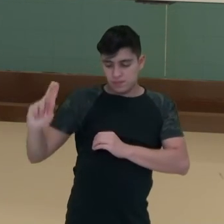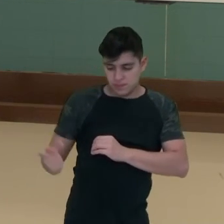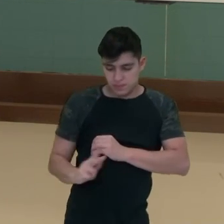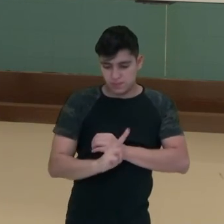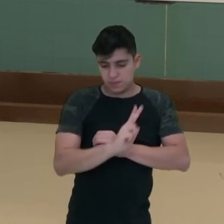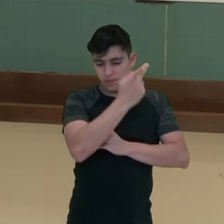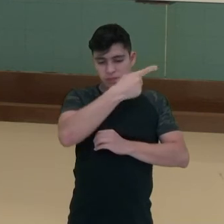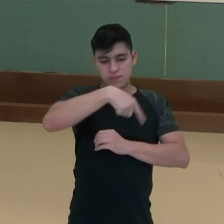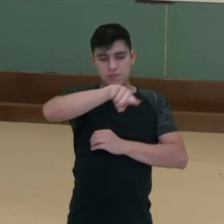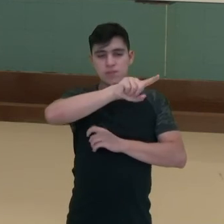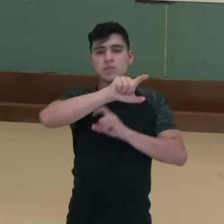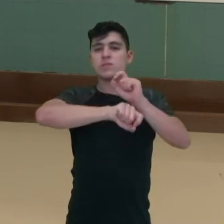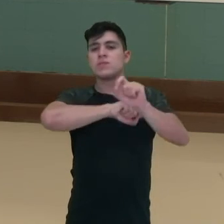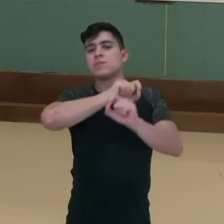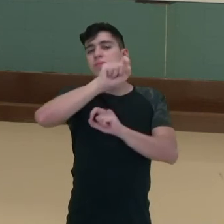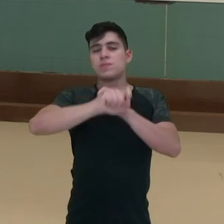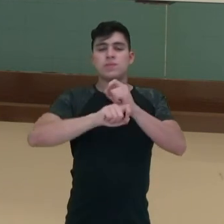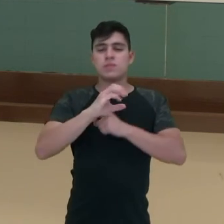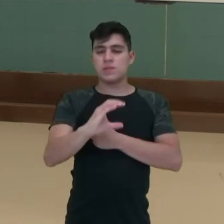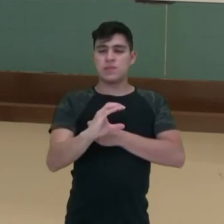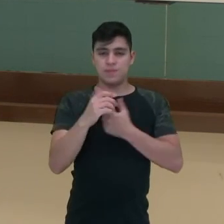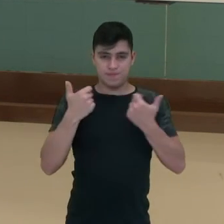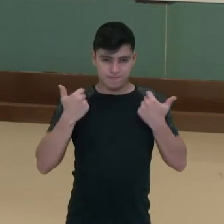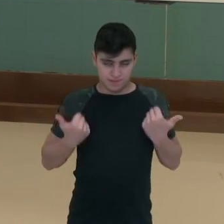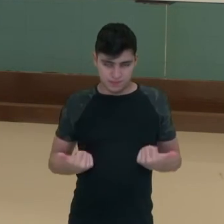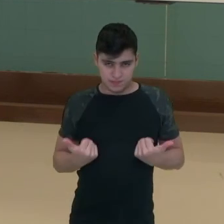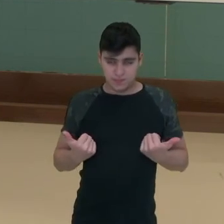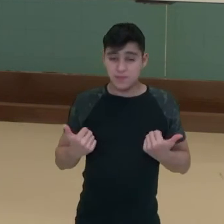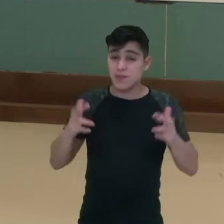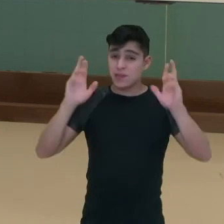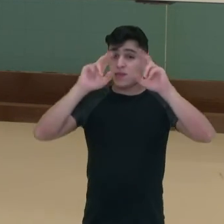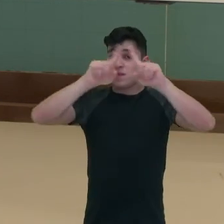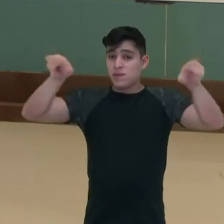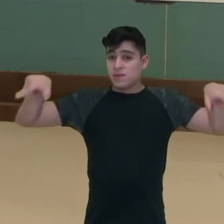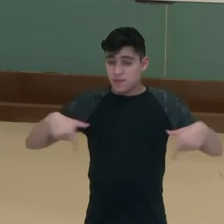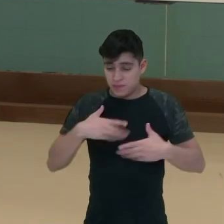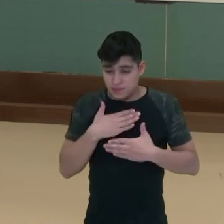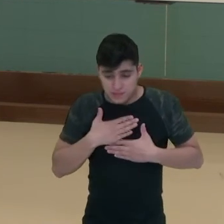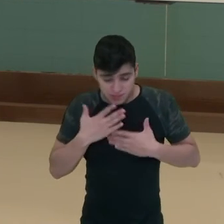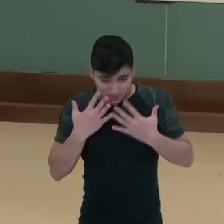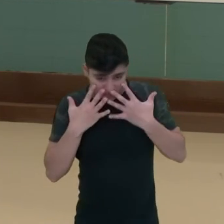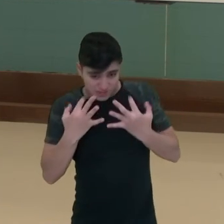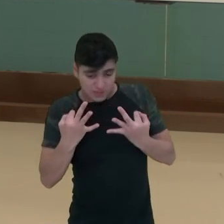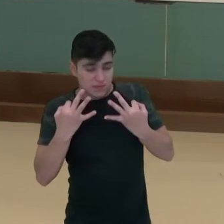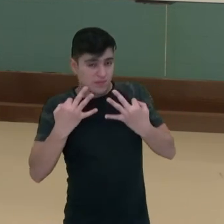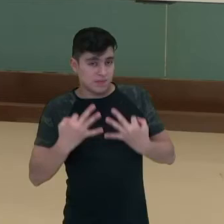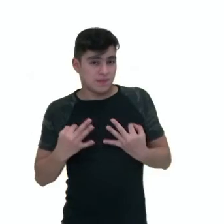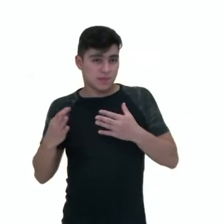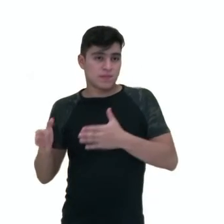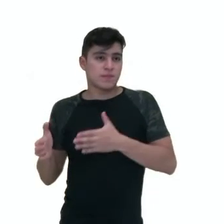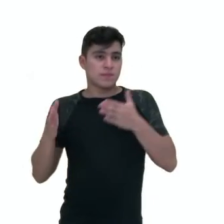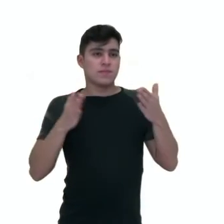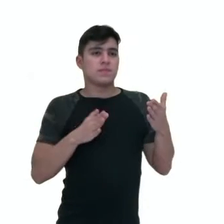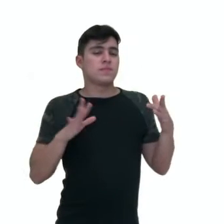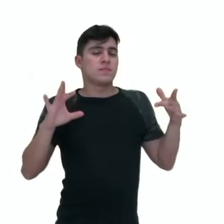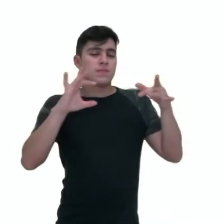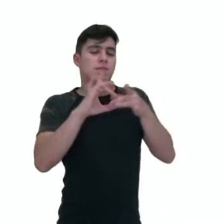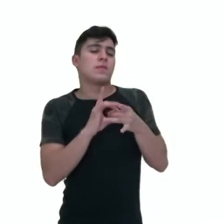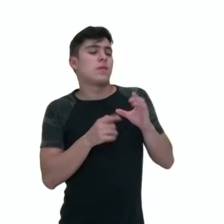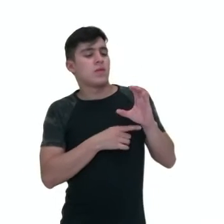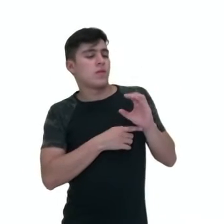para o nosso carbono, ok? Espero que vocês tenham acertado, hein? Vamos lá. Ligação